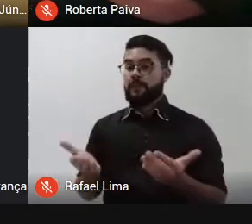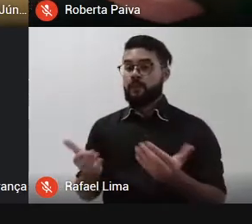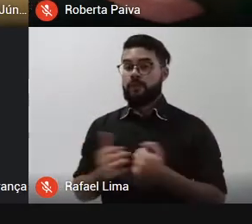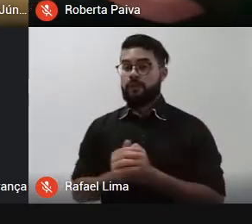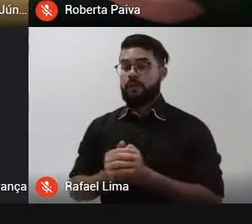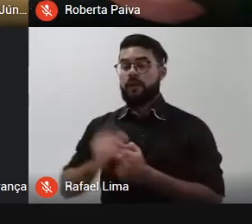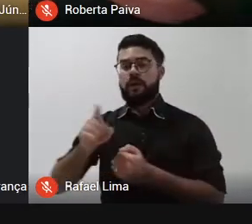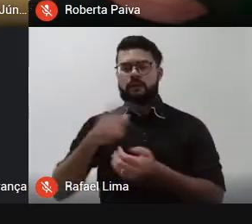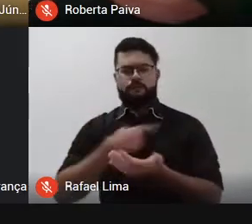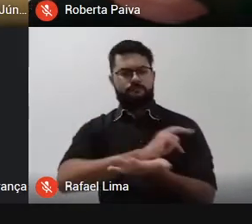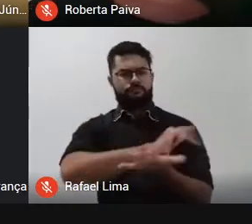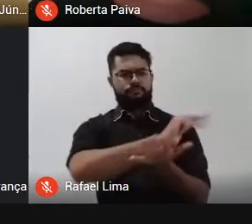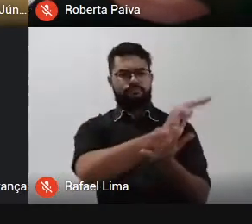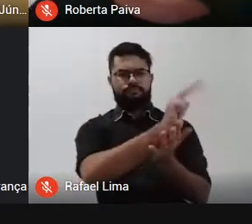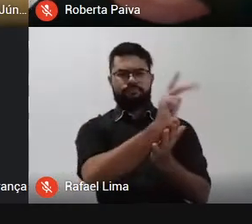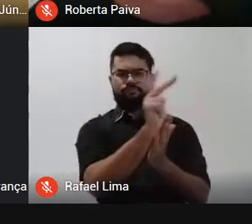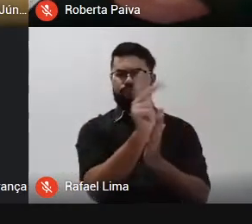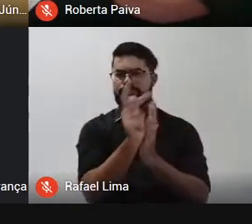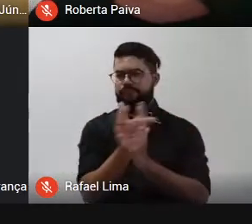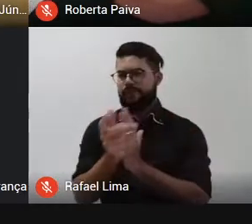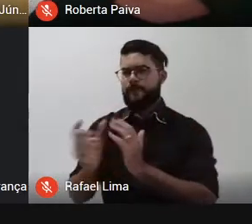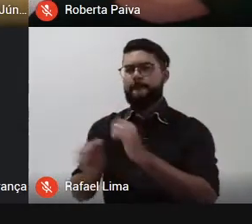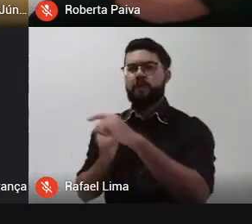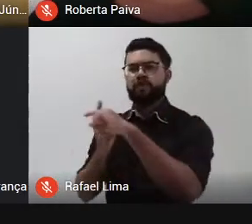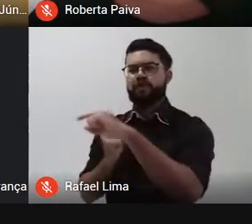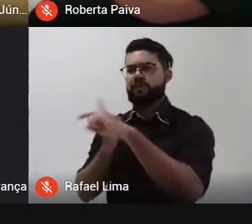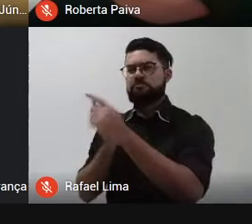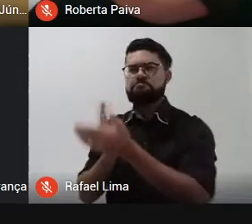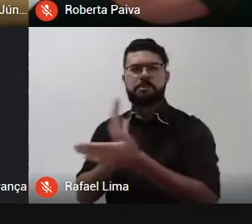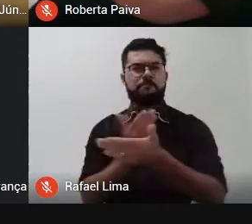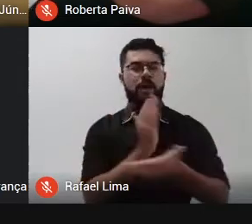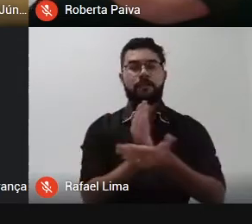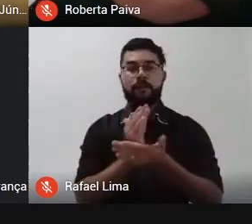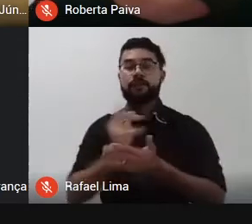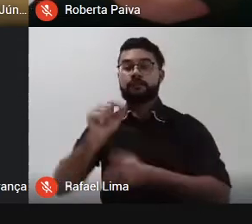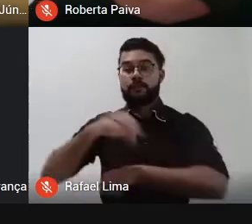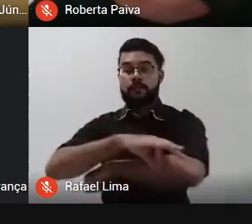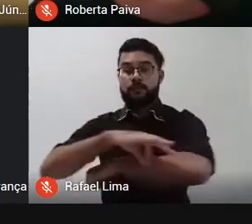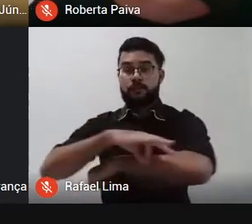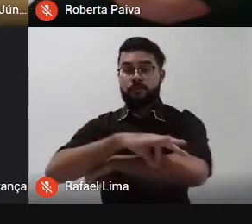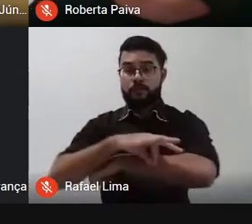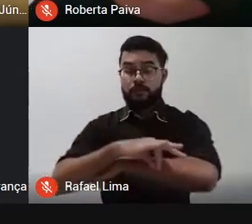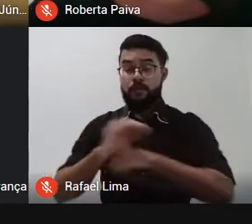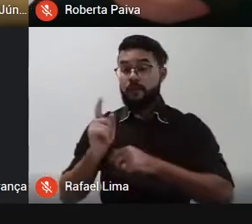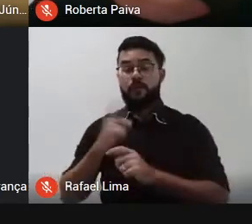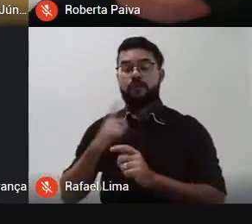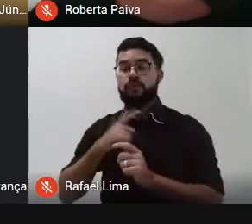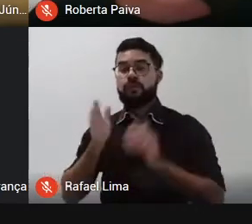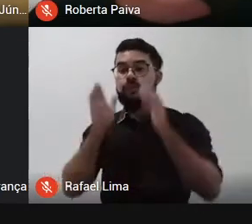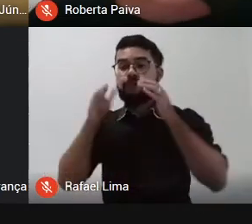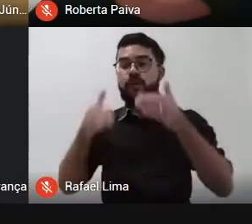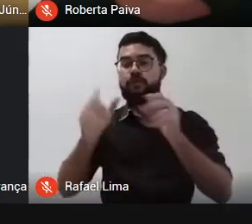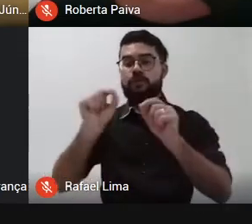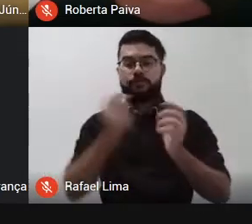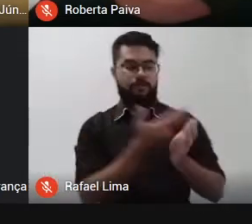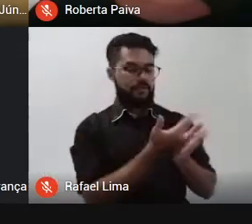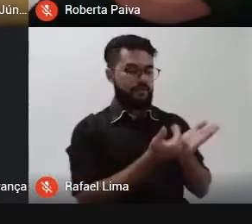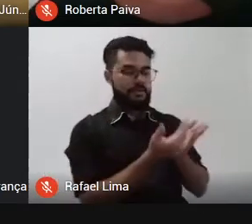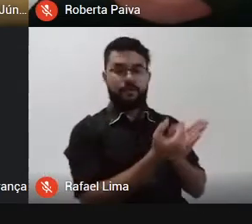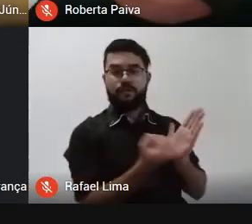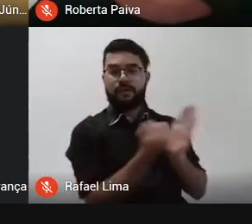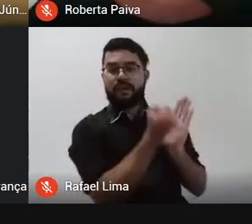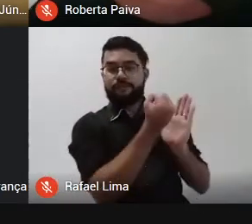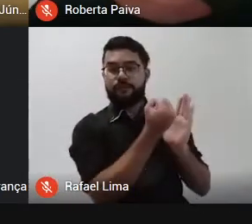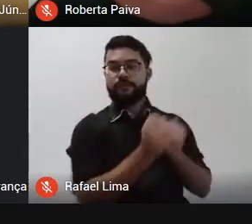vários resultados, e olha que eu estou falando da parte, né, da área de edificações de representação gráfica, né? E esses resultados